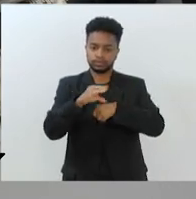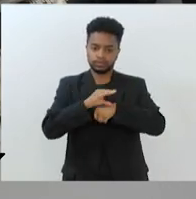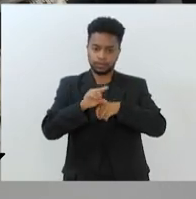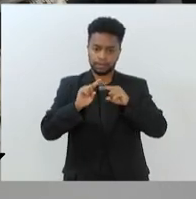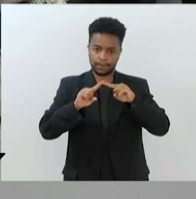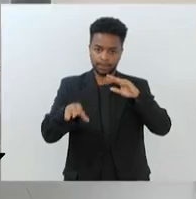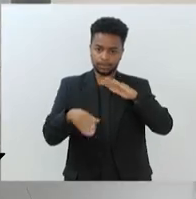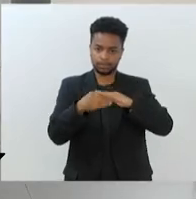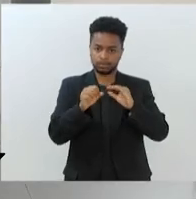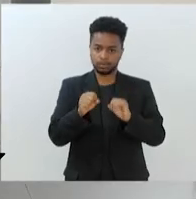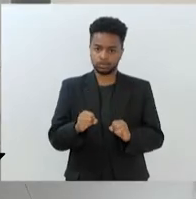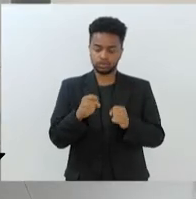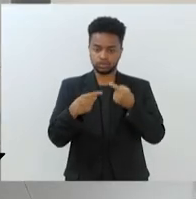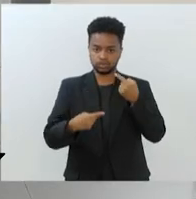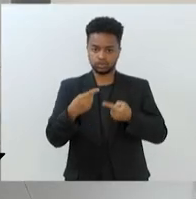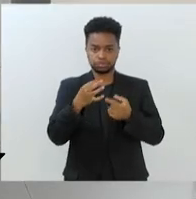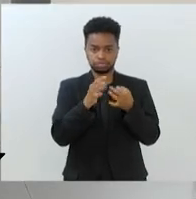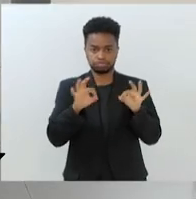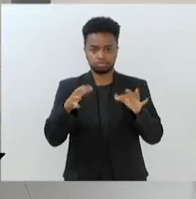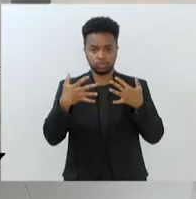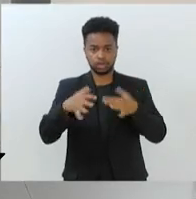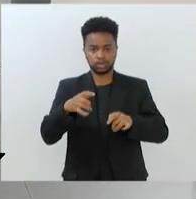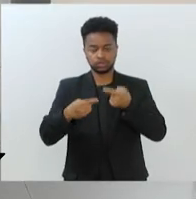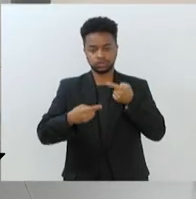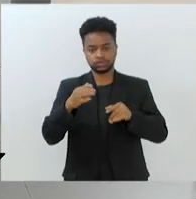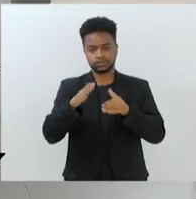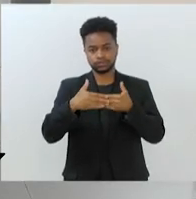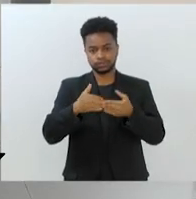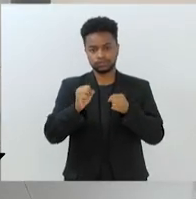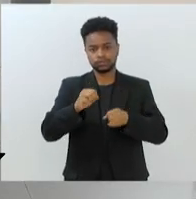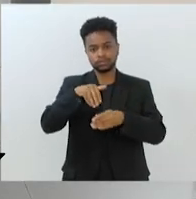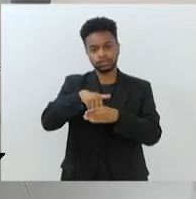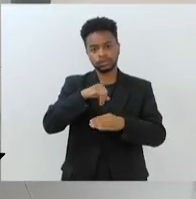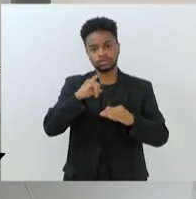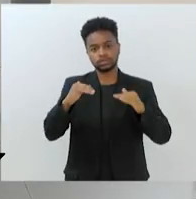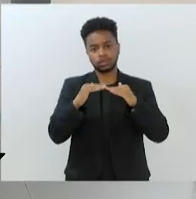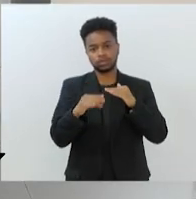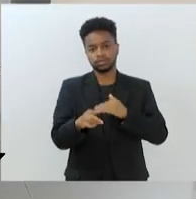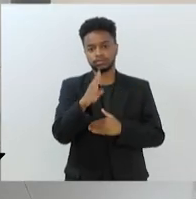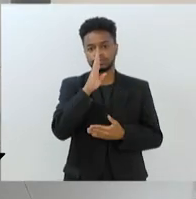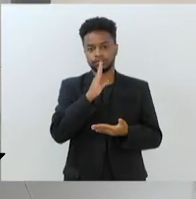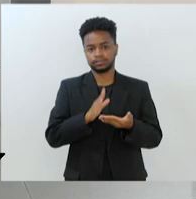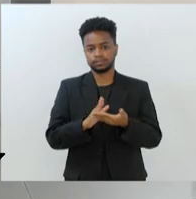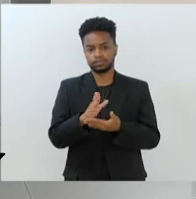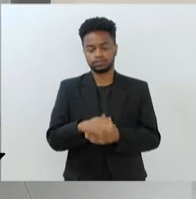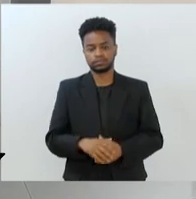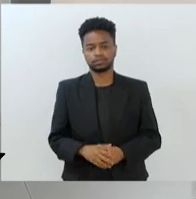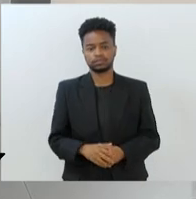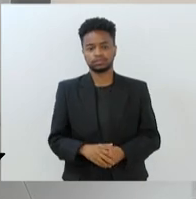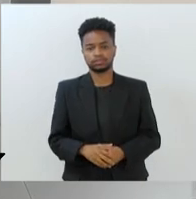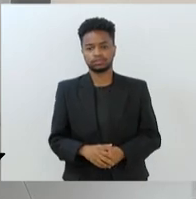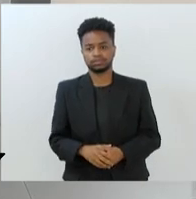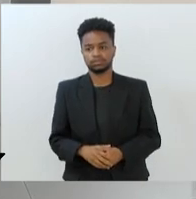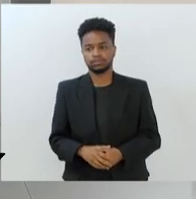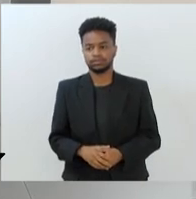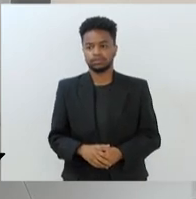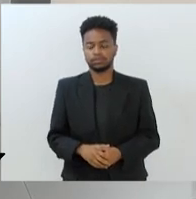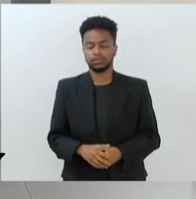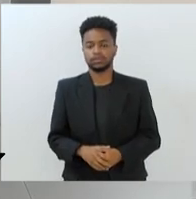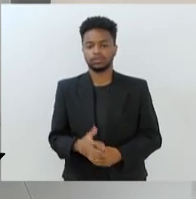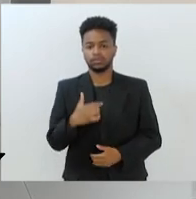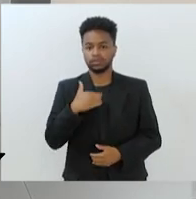emendas. Em discussão, não havendo quem queira discutir, encerrada a discussão, em votação, senhores que aprovam, permaneçam como estão, aprovado. Vou